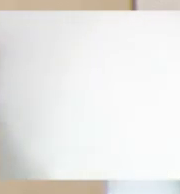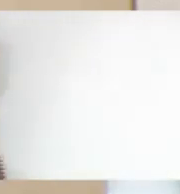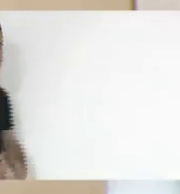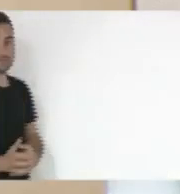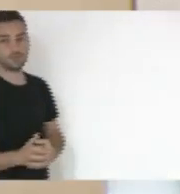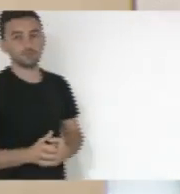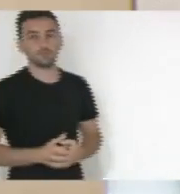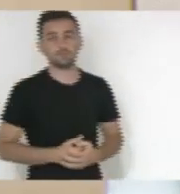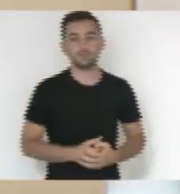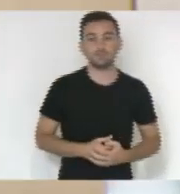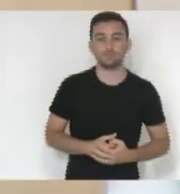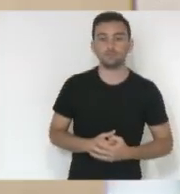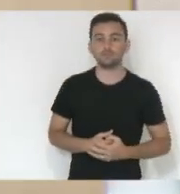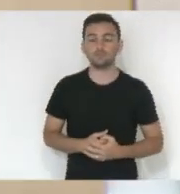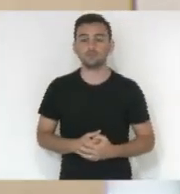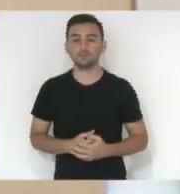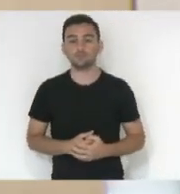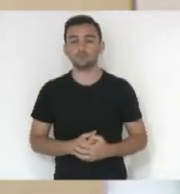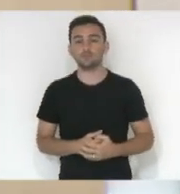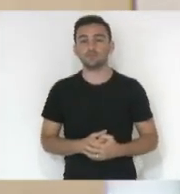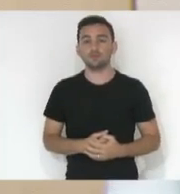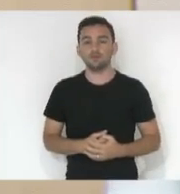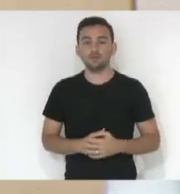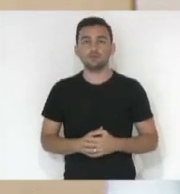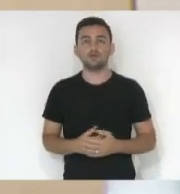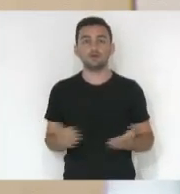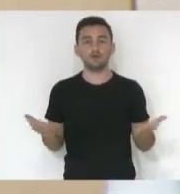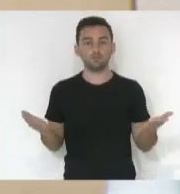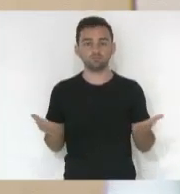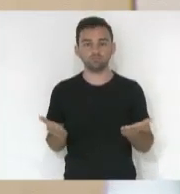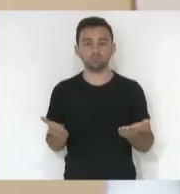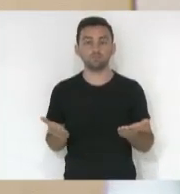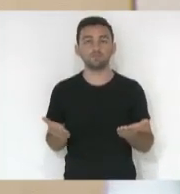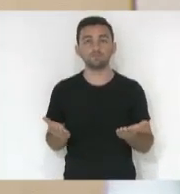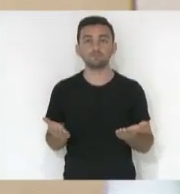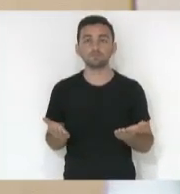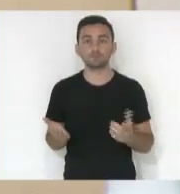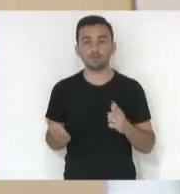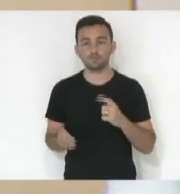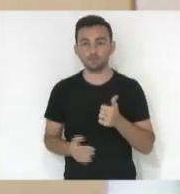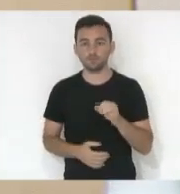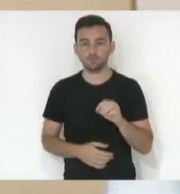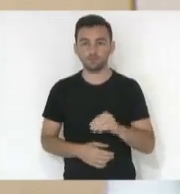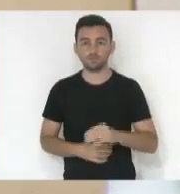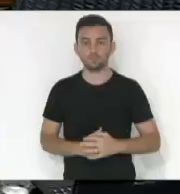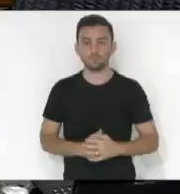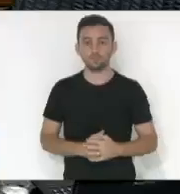Deputado Padre Pedro Baldiceira, na sequência. Vossa Excelência tem o tempo de até 10 minutos.